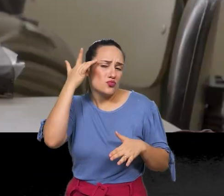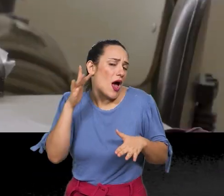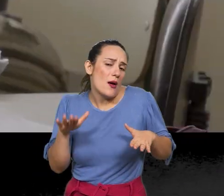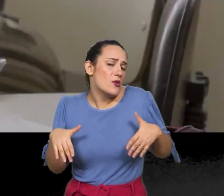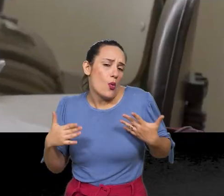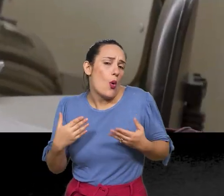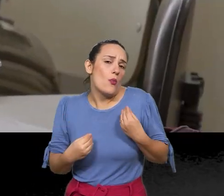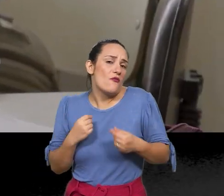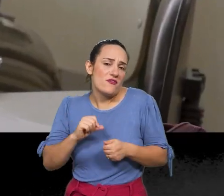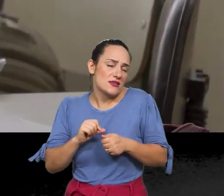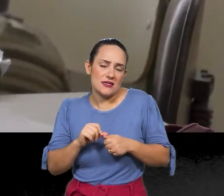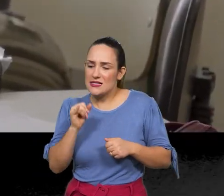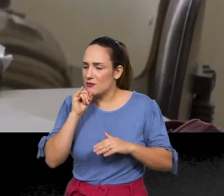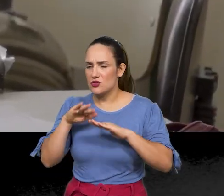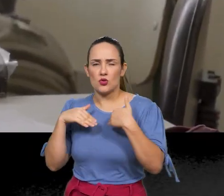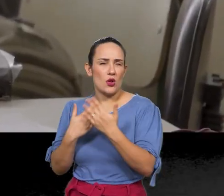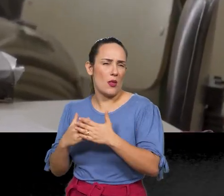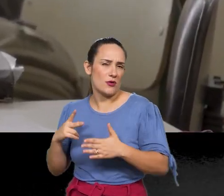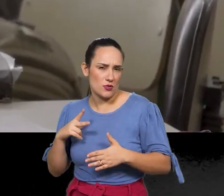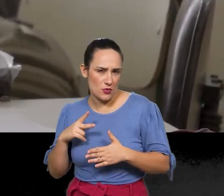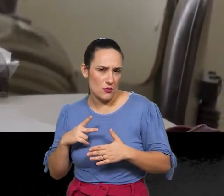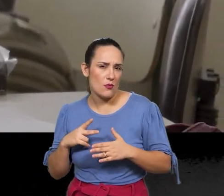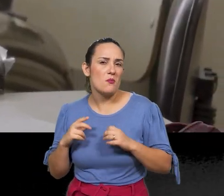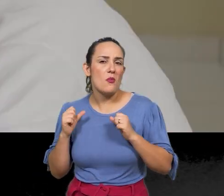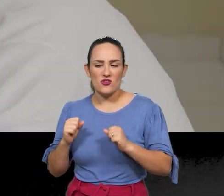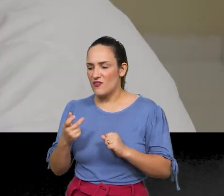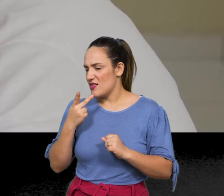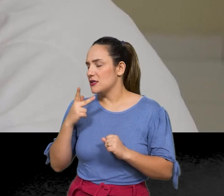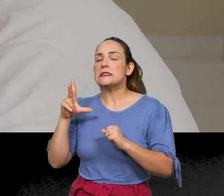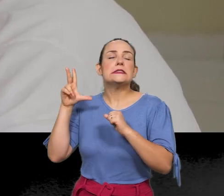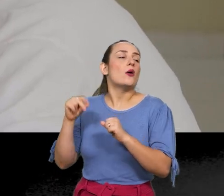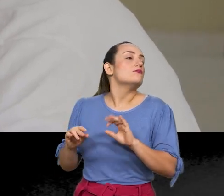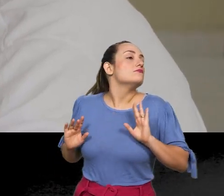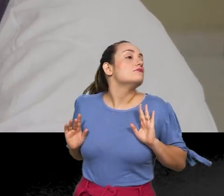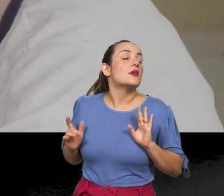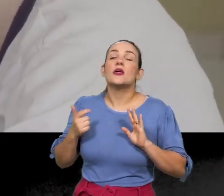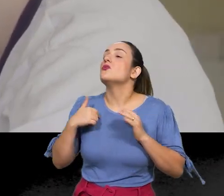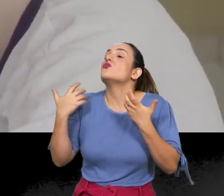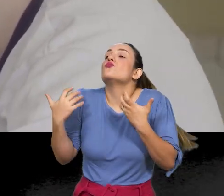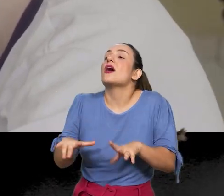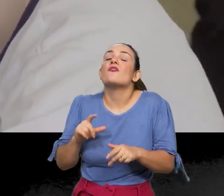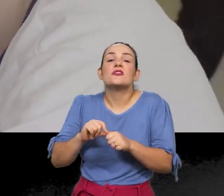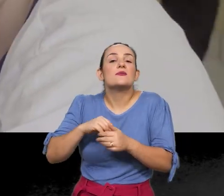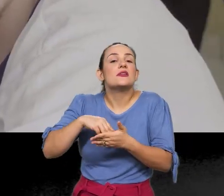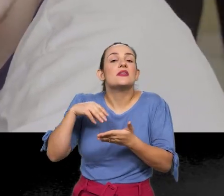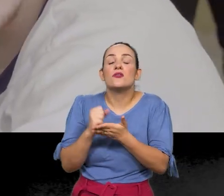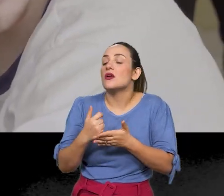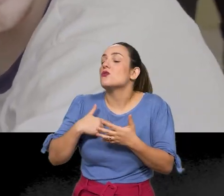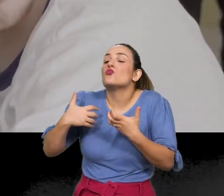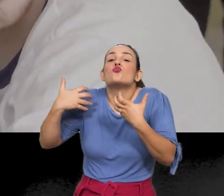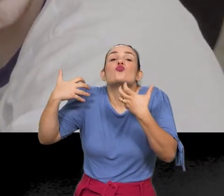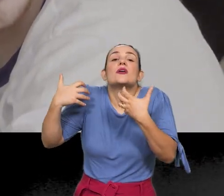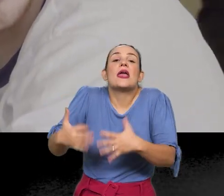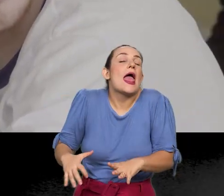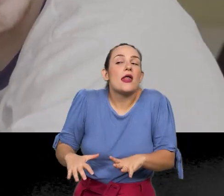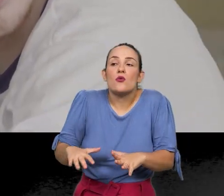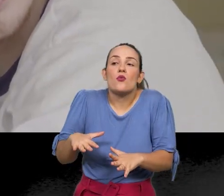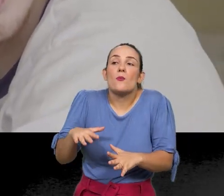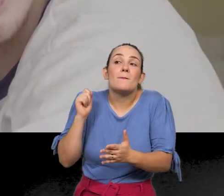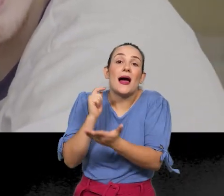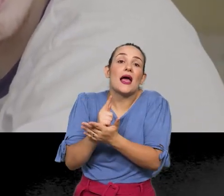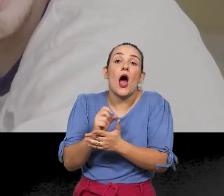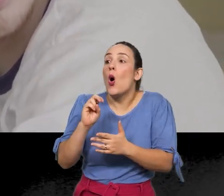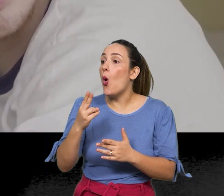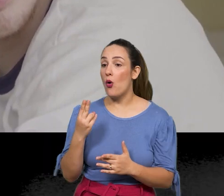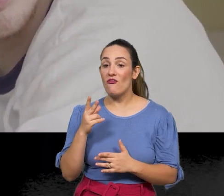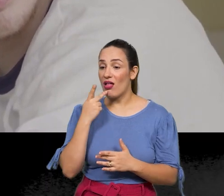com relação a escola particular, ela pode se recusar a fornecer um profissional de apoio, ela pode cobrar a mais,